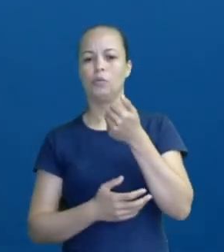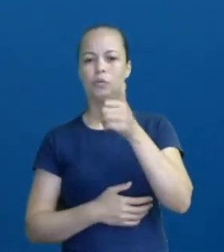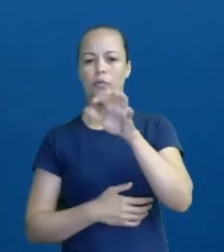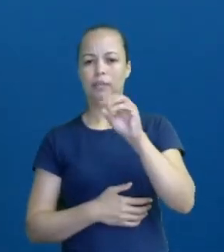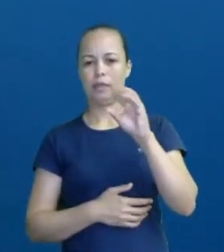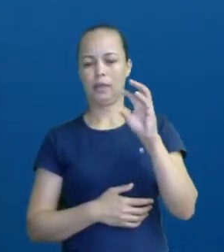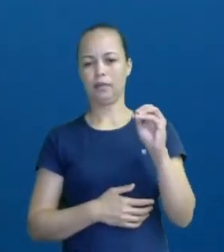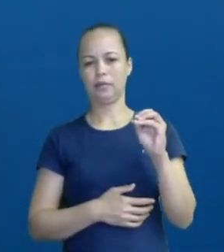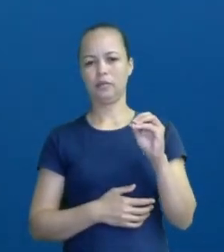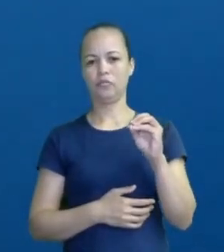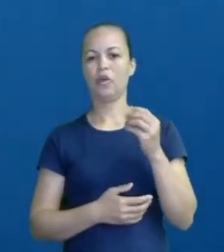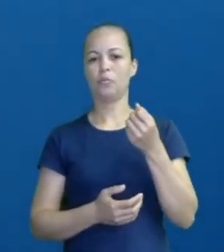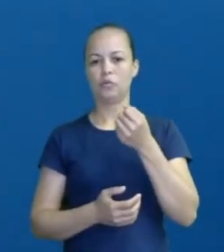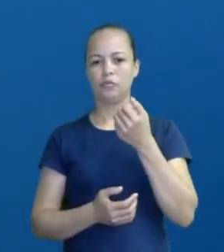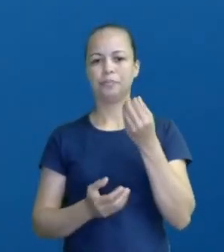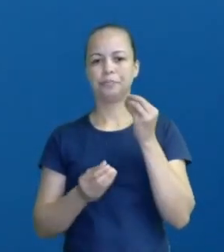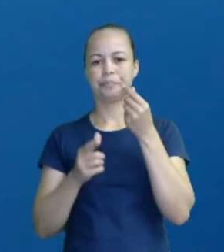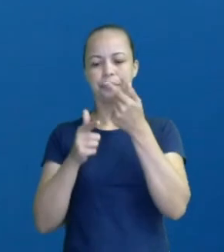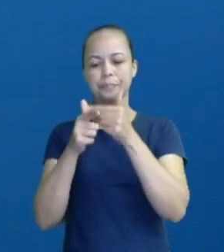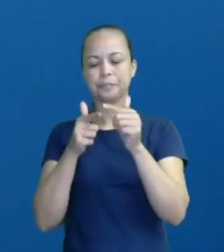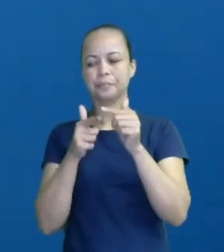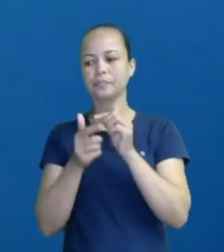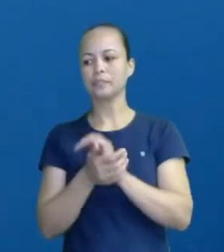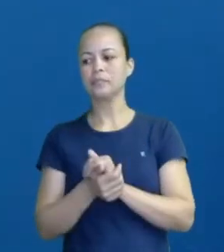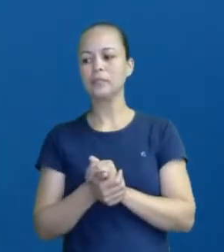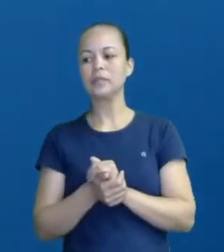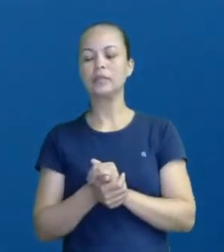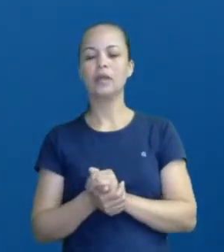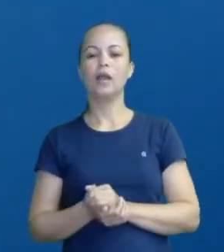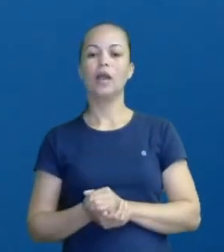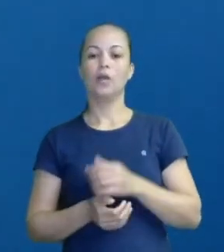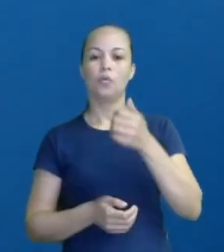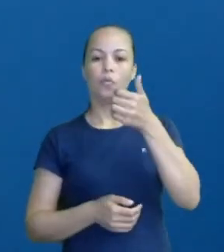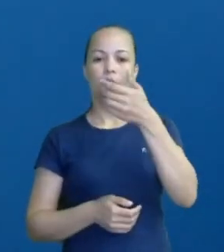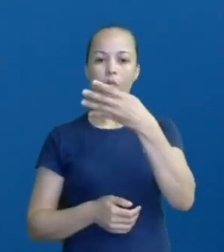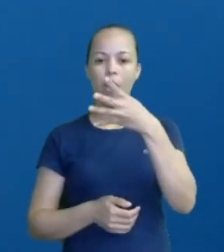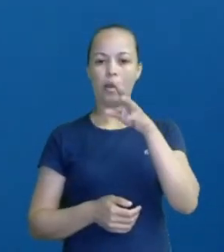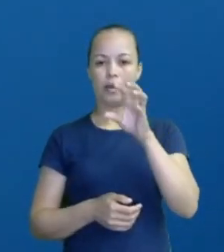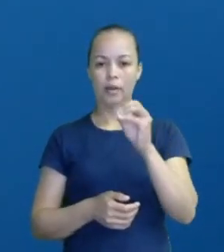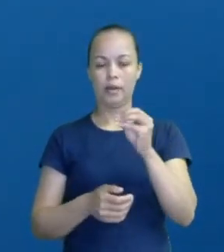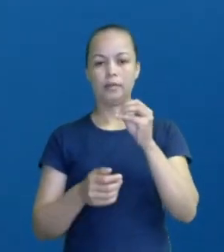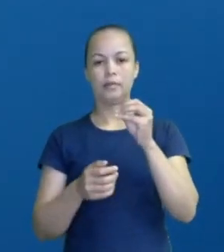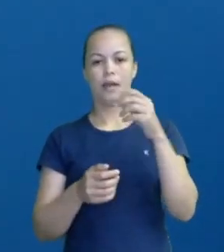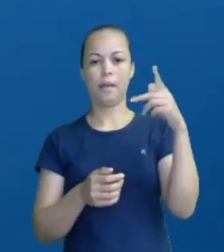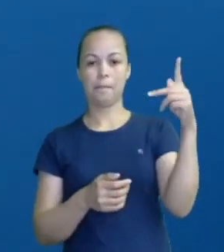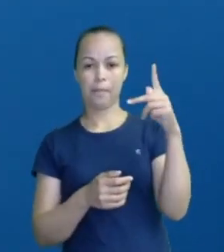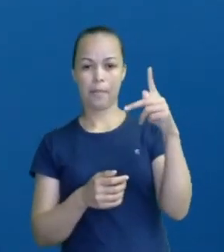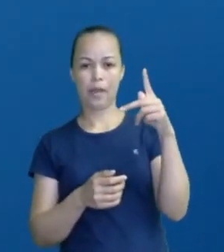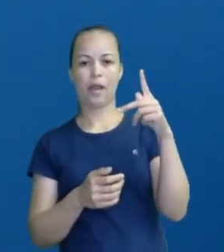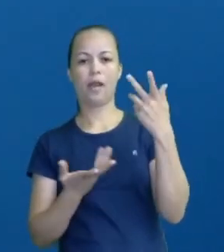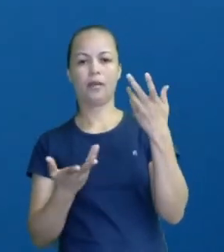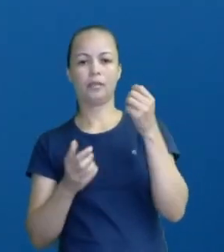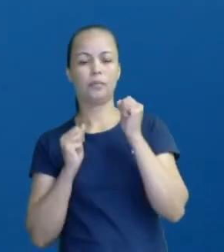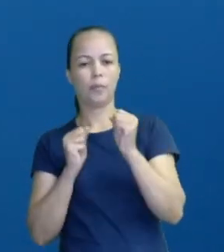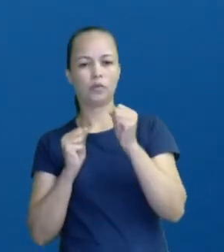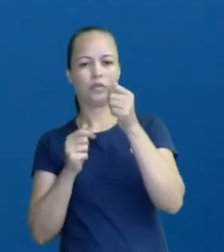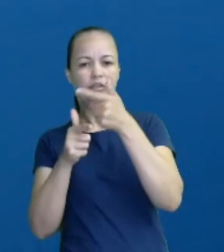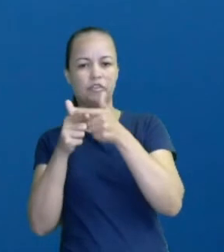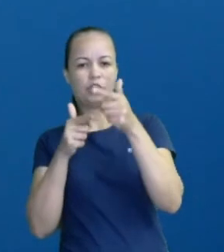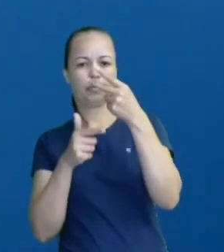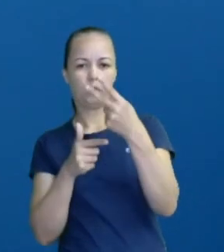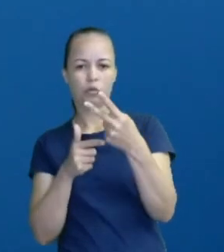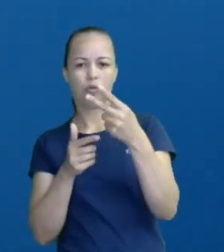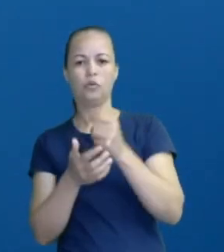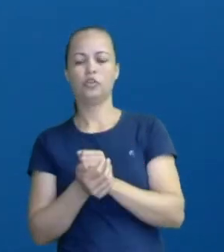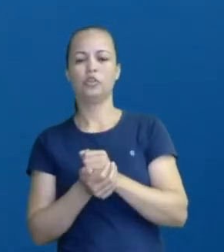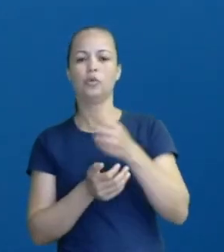100. Vamos fatorar esse número. 40 é par, posso dividir por 2, que vai dar 20. 20 é par, posso dividir por 2,